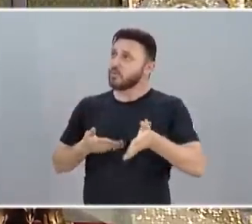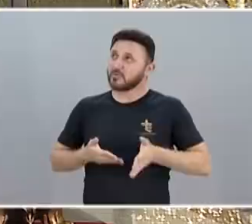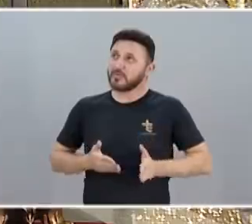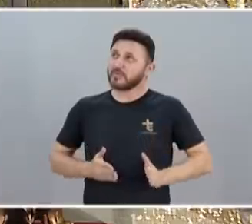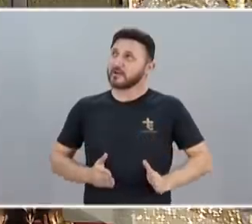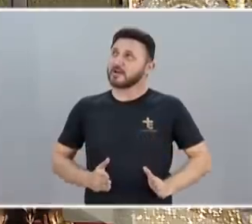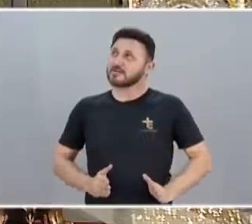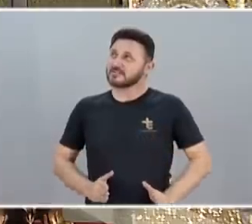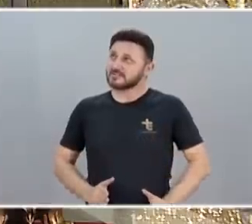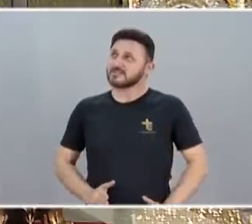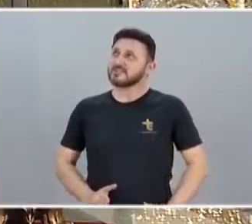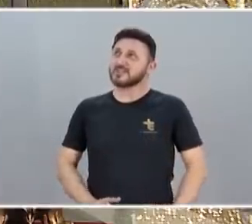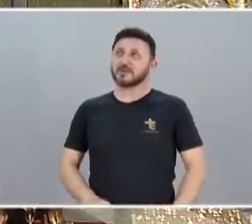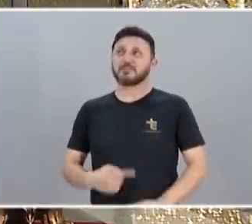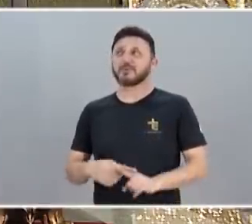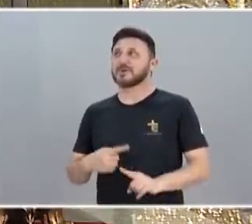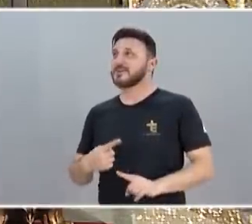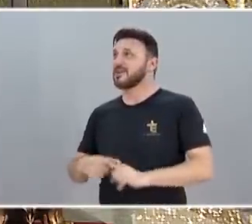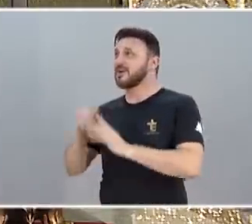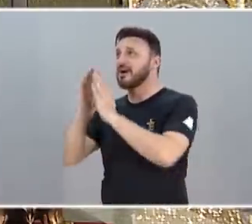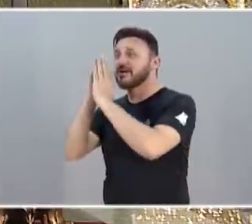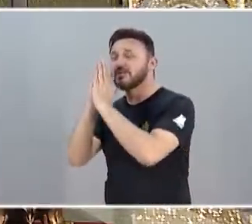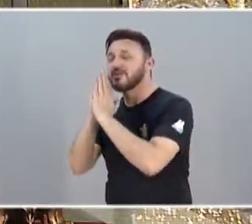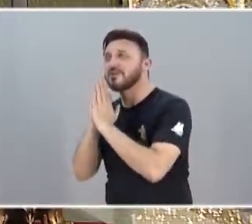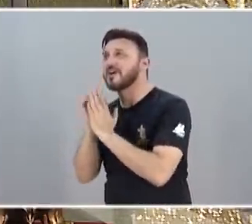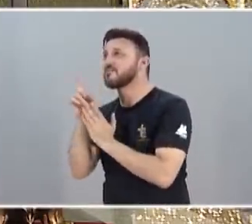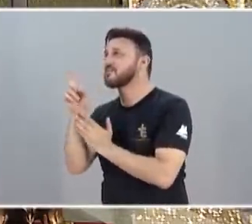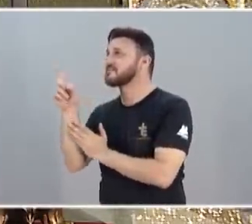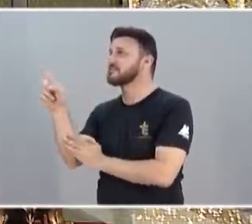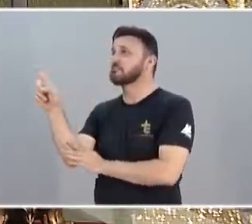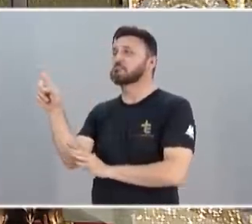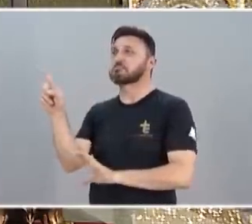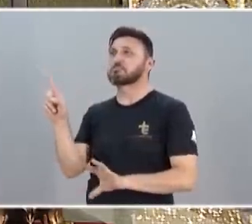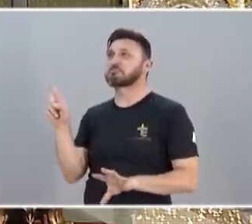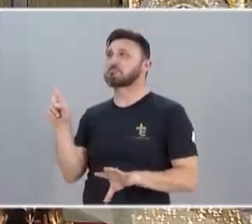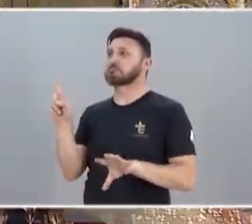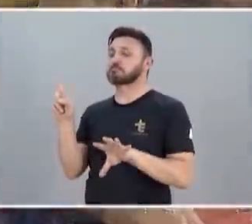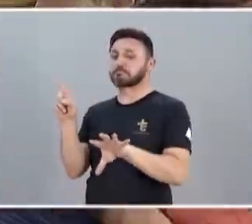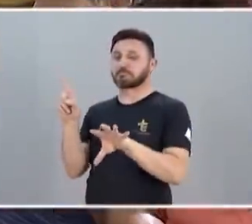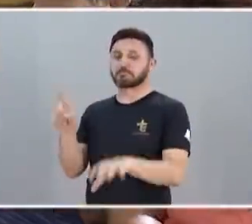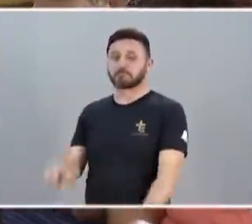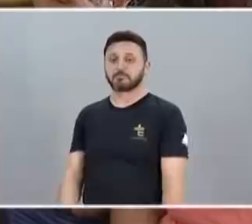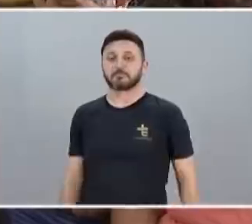adorar foi que eu nasci.